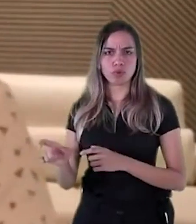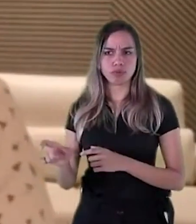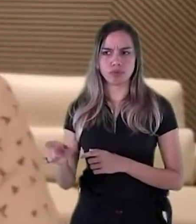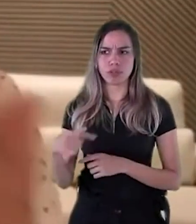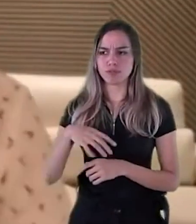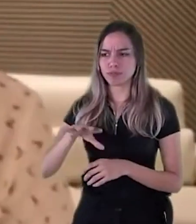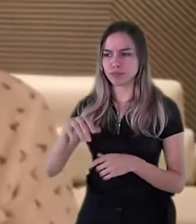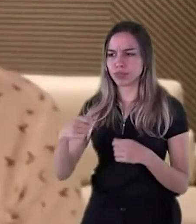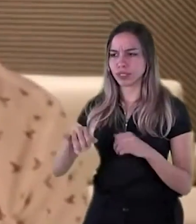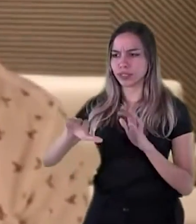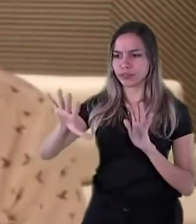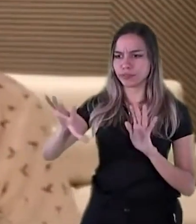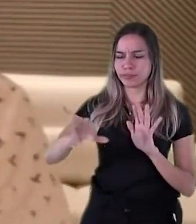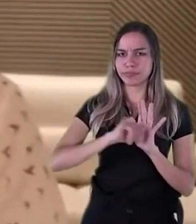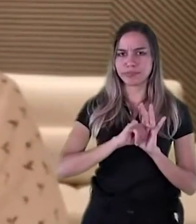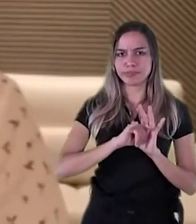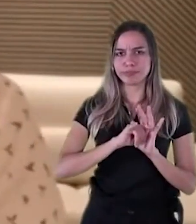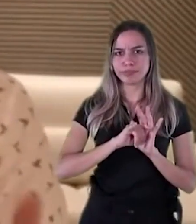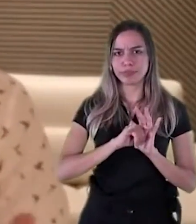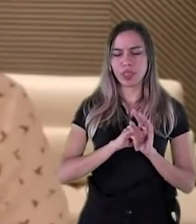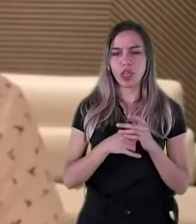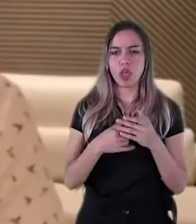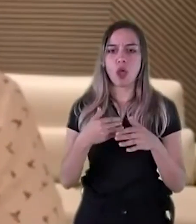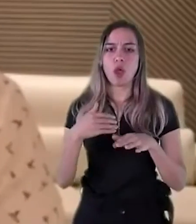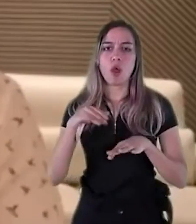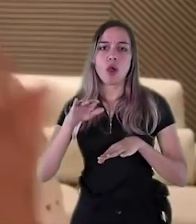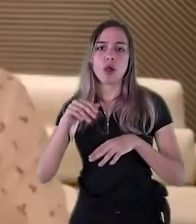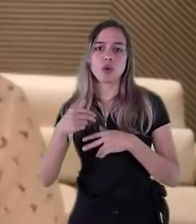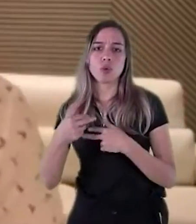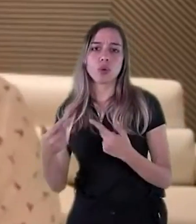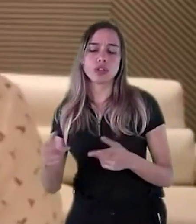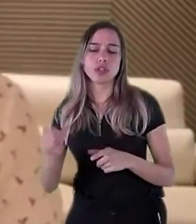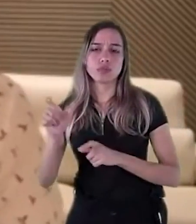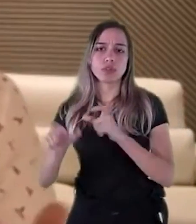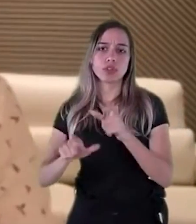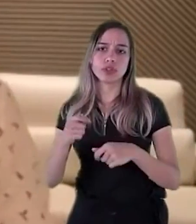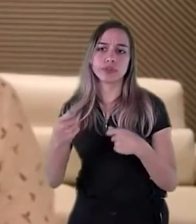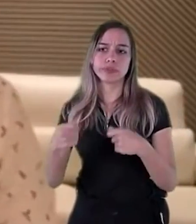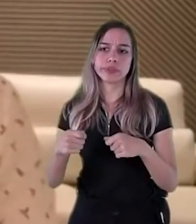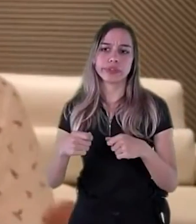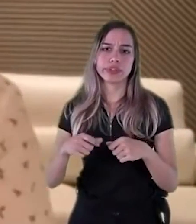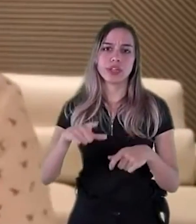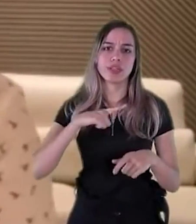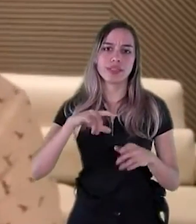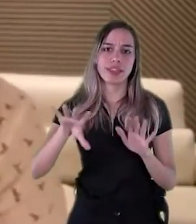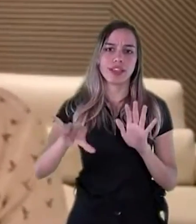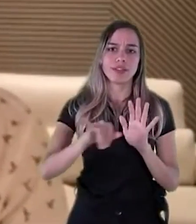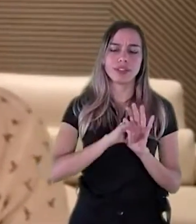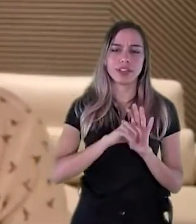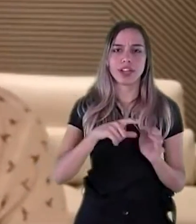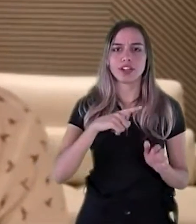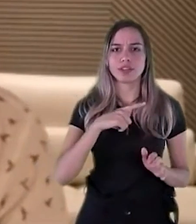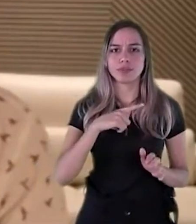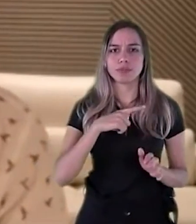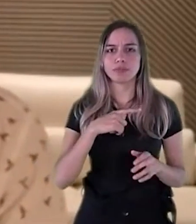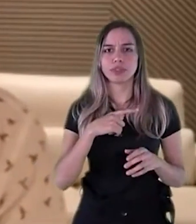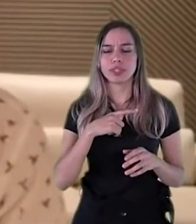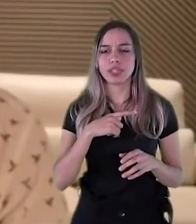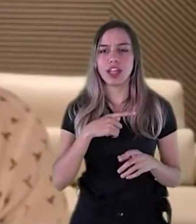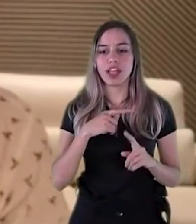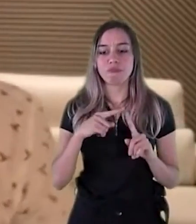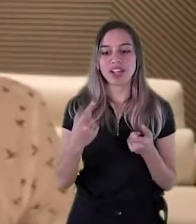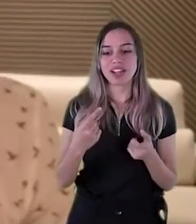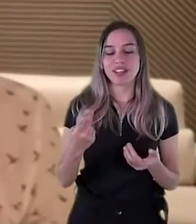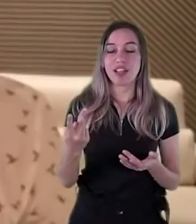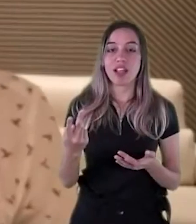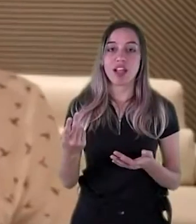quantas pessoas passaram também por fases com as quais não se identificavam e de alguma forma precisaram ficar definitivamente naqueles